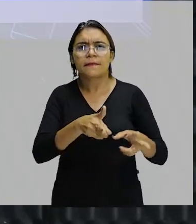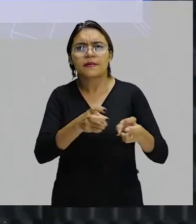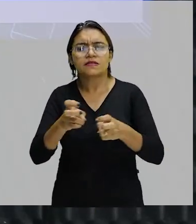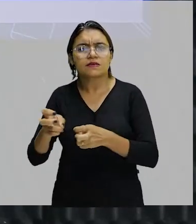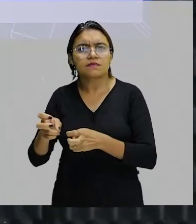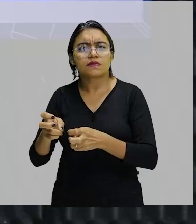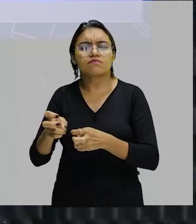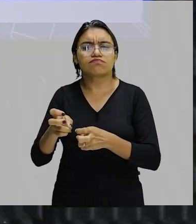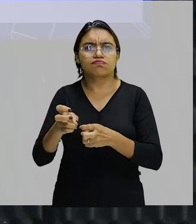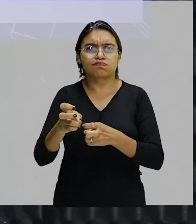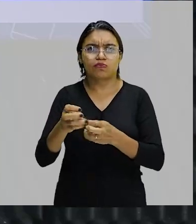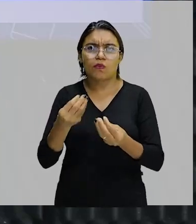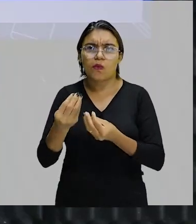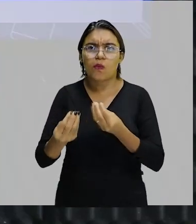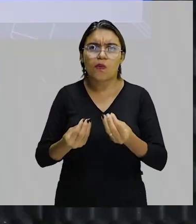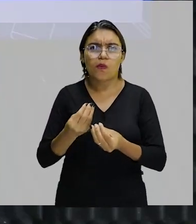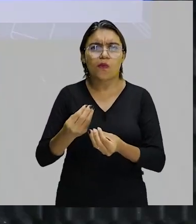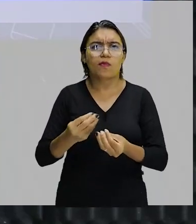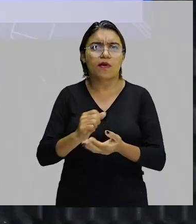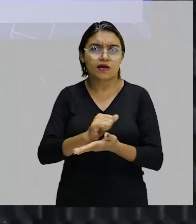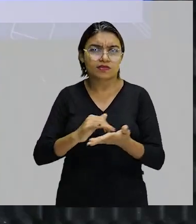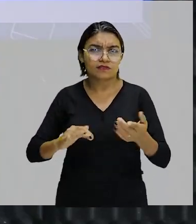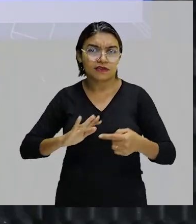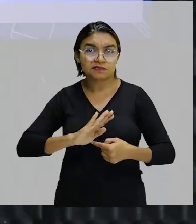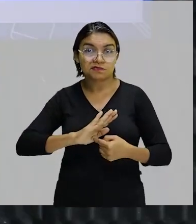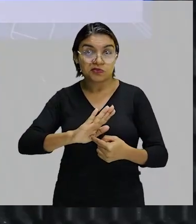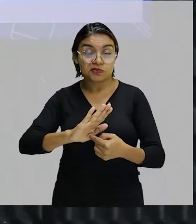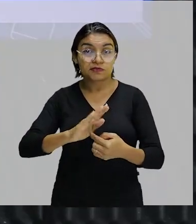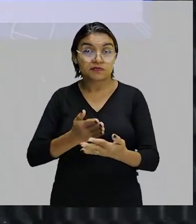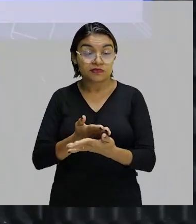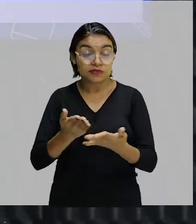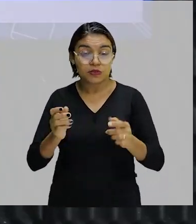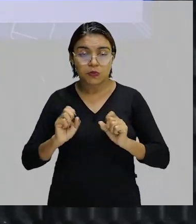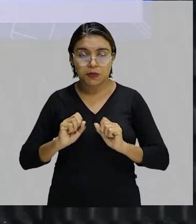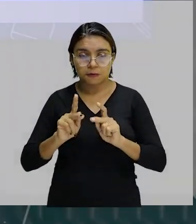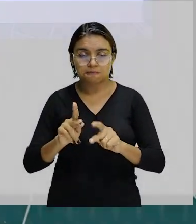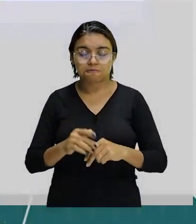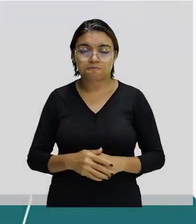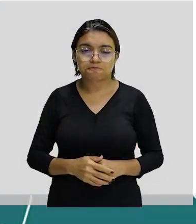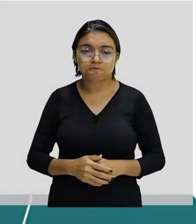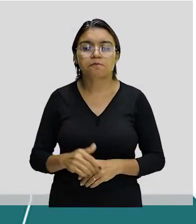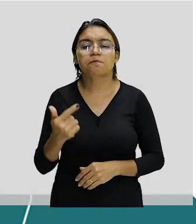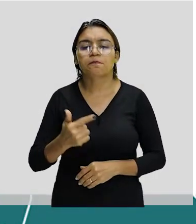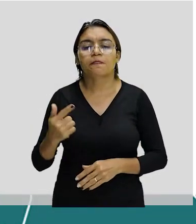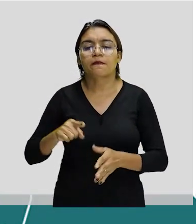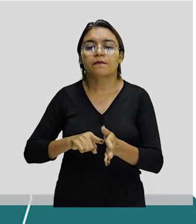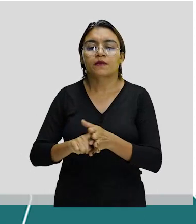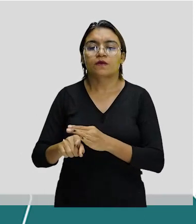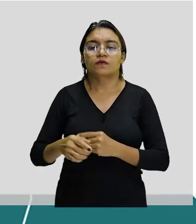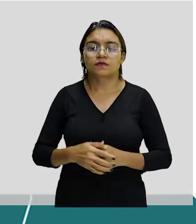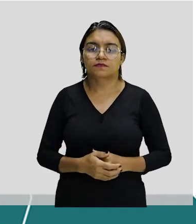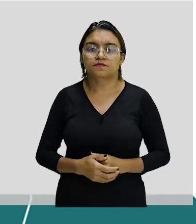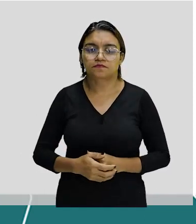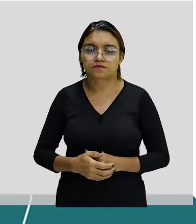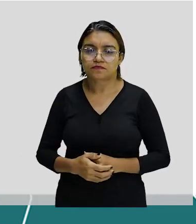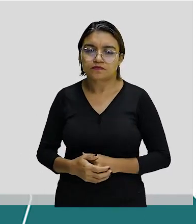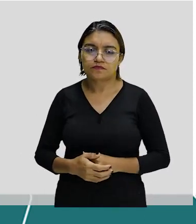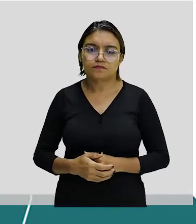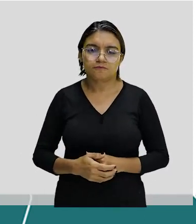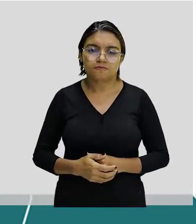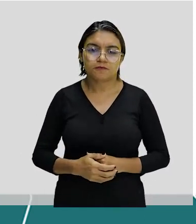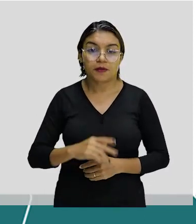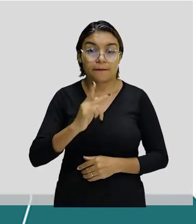exercícios se apresentam para você, tá bom? Vamos para a próxima? Olha só. Segunda questão diz o seguinte.